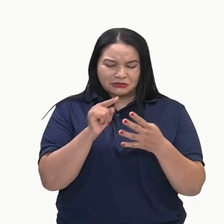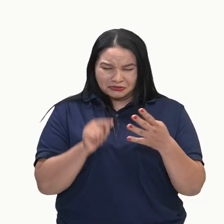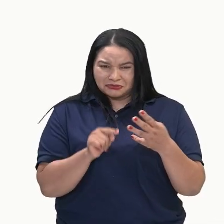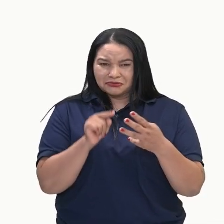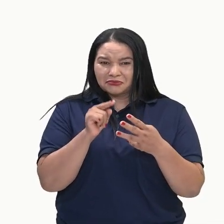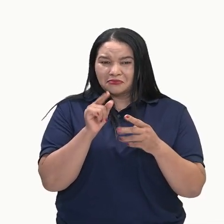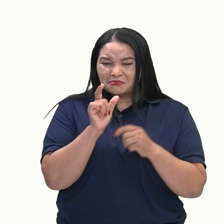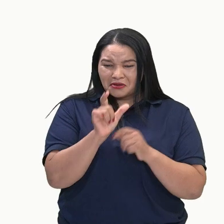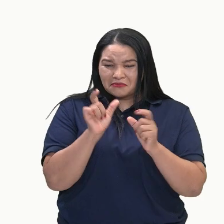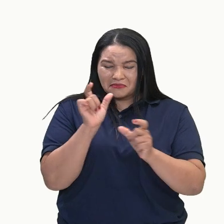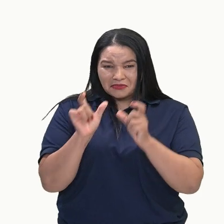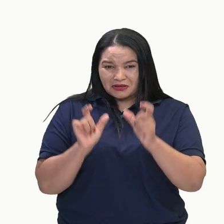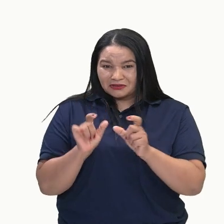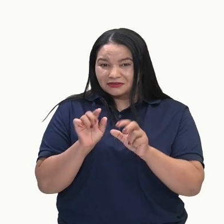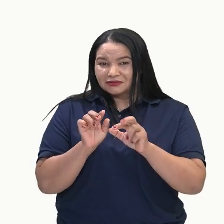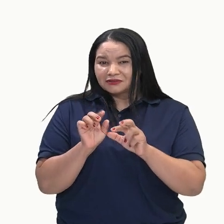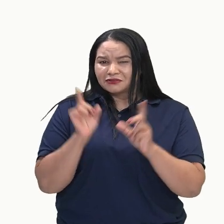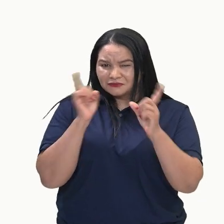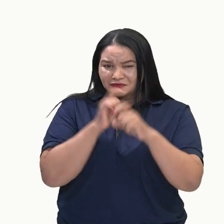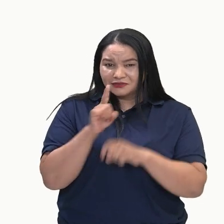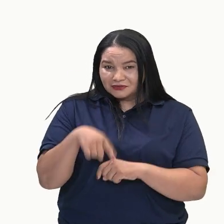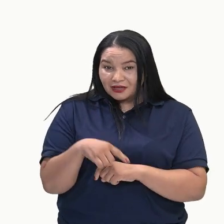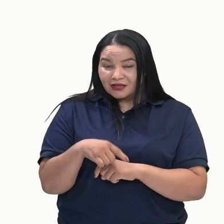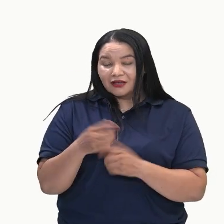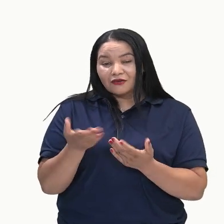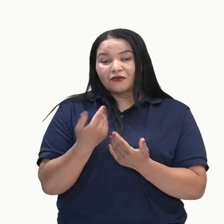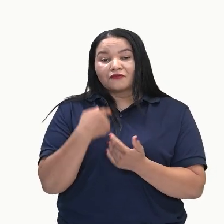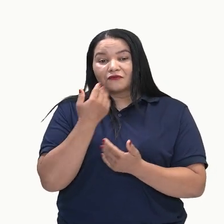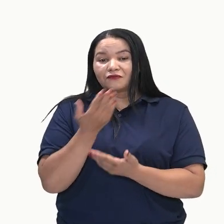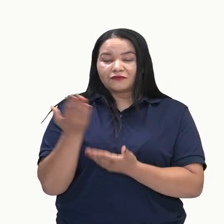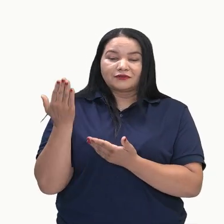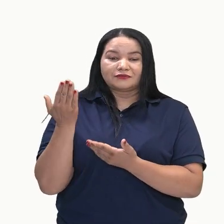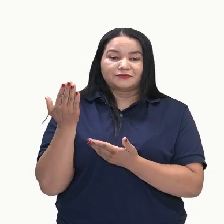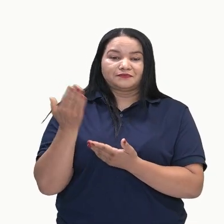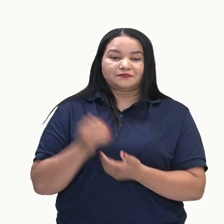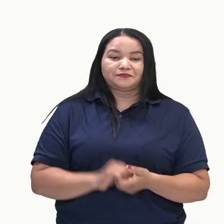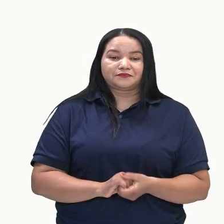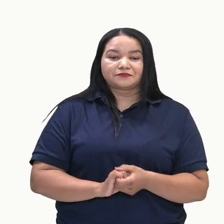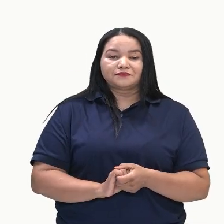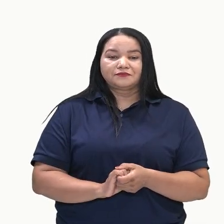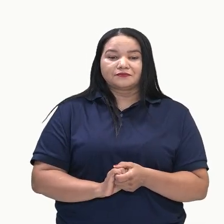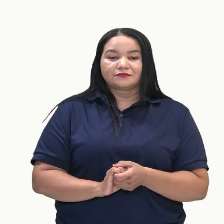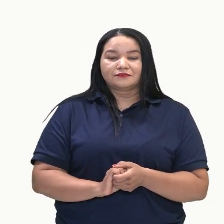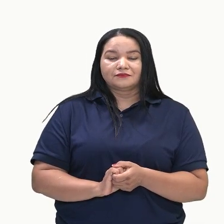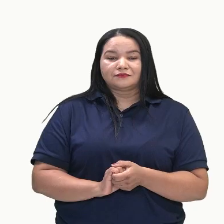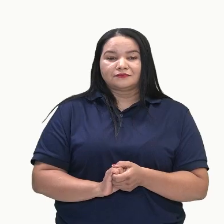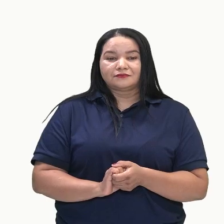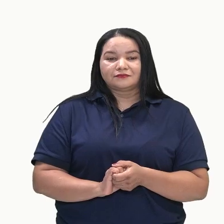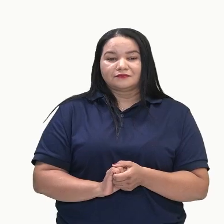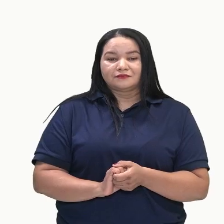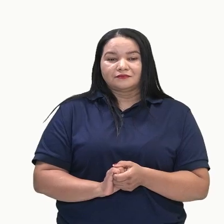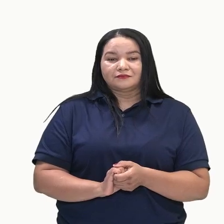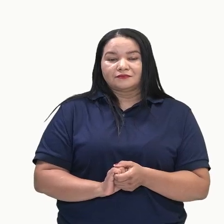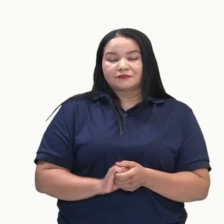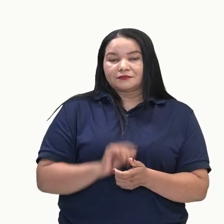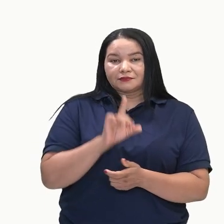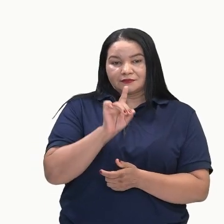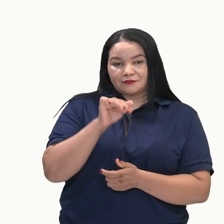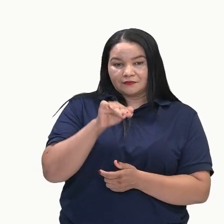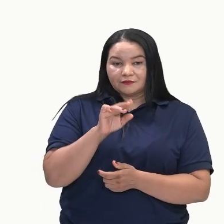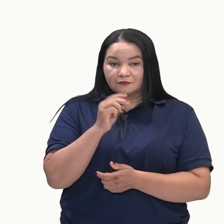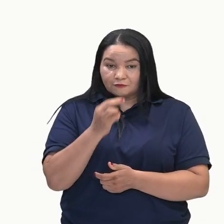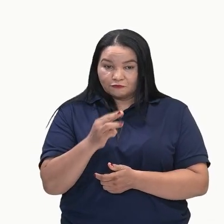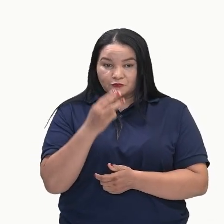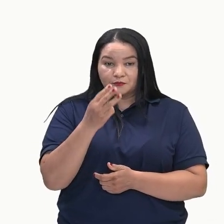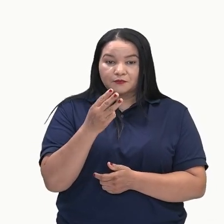vamos escrever com símbolos? Então, nessa primeira aqui, 1 decímetro cúbico